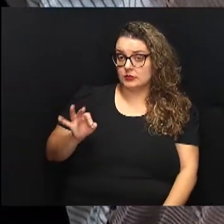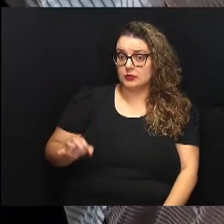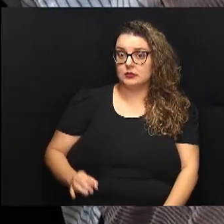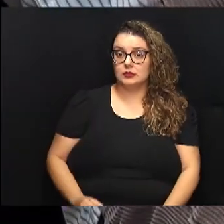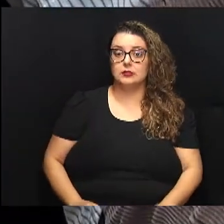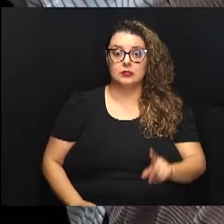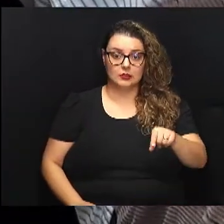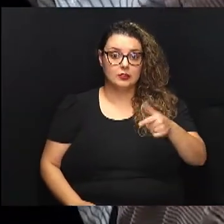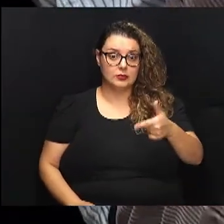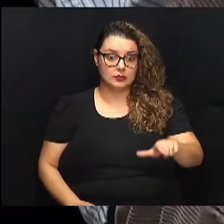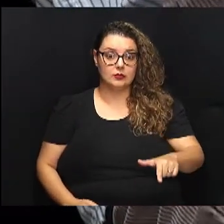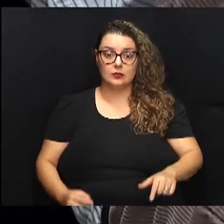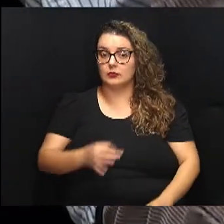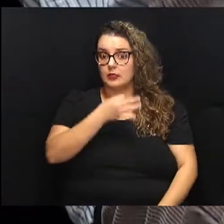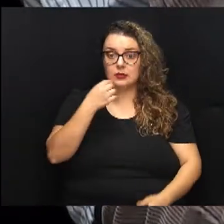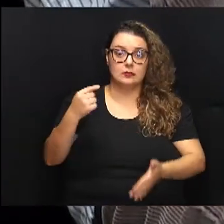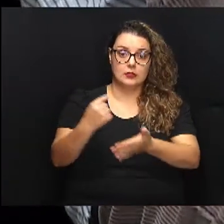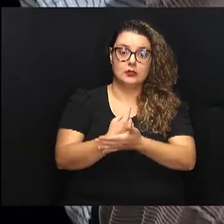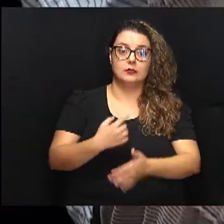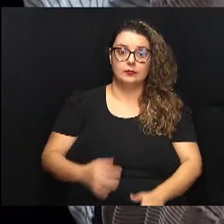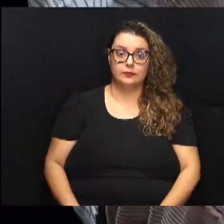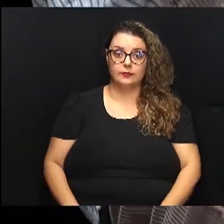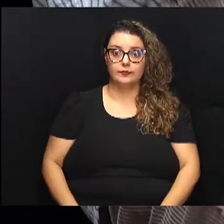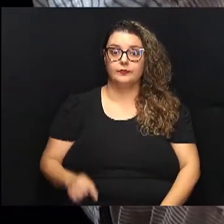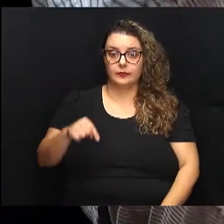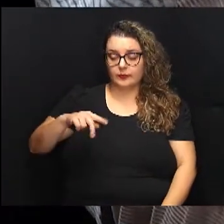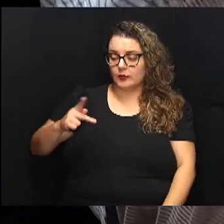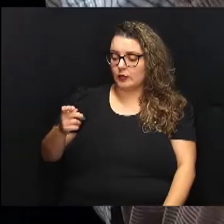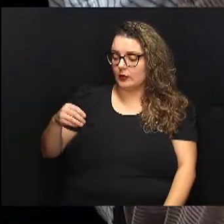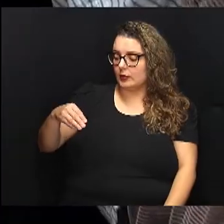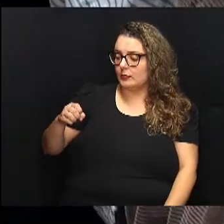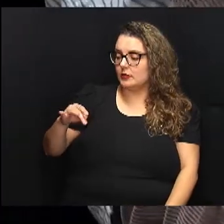de novo, é uma excelente pergunta. Aqui no Hemocentro da